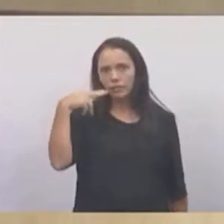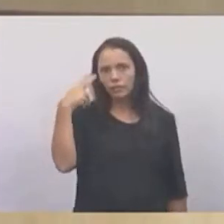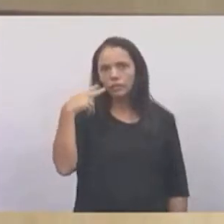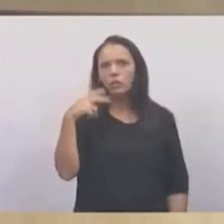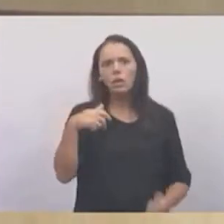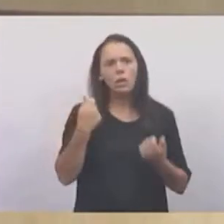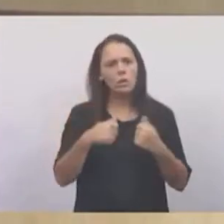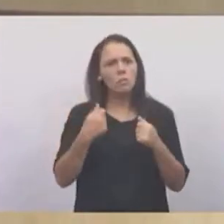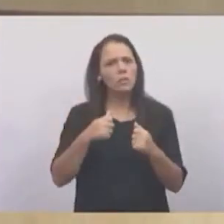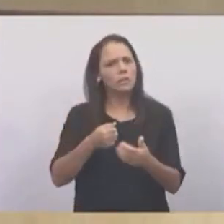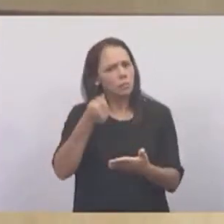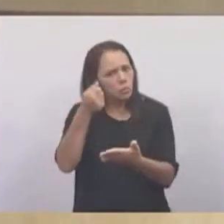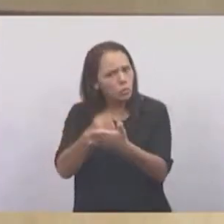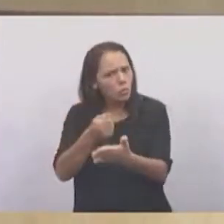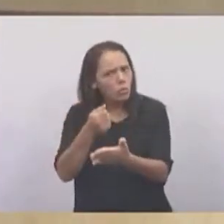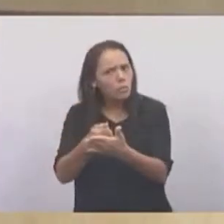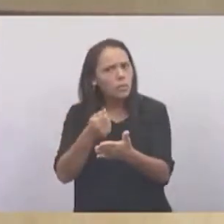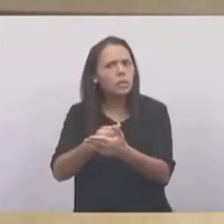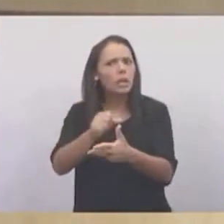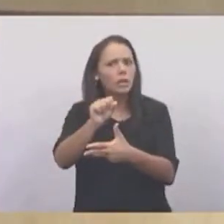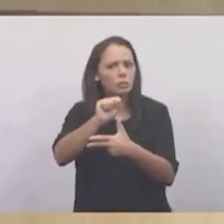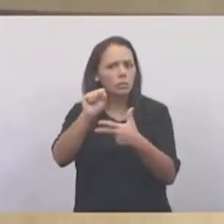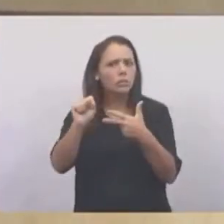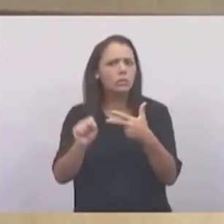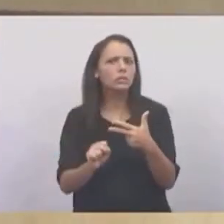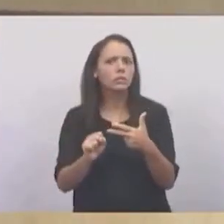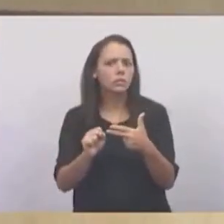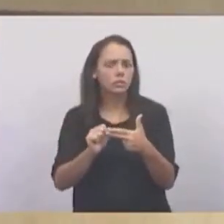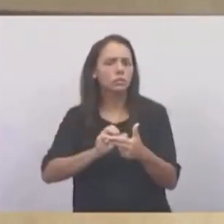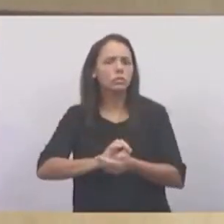precisa forçar o Poder Executivo a